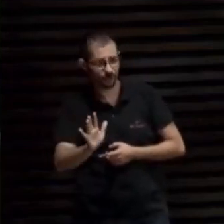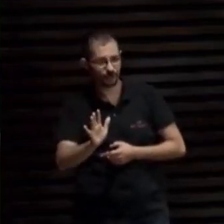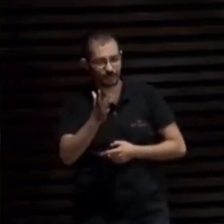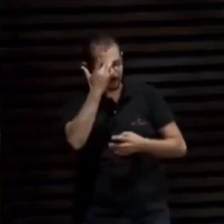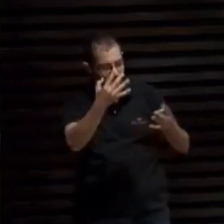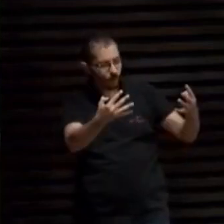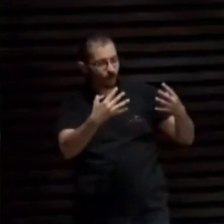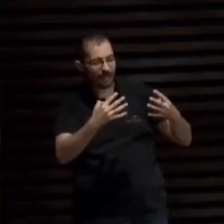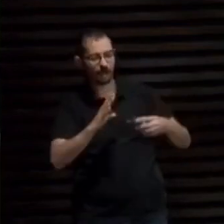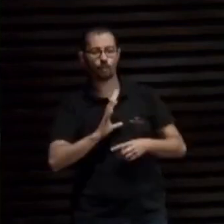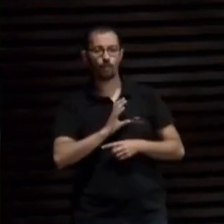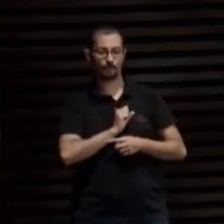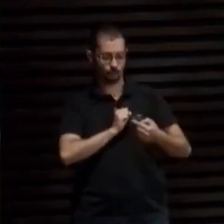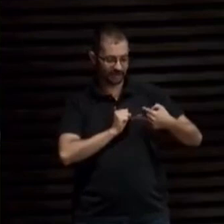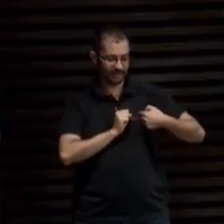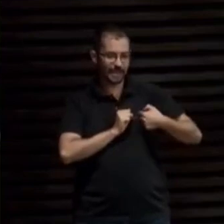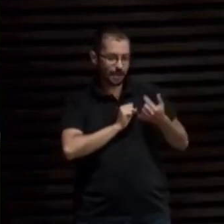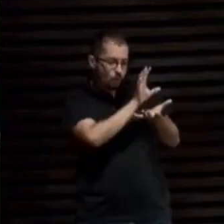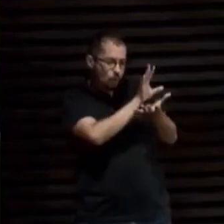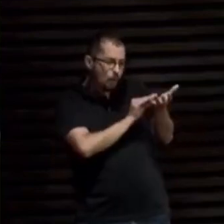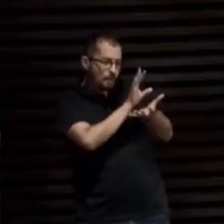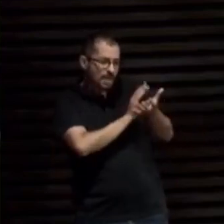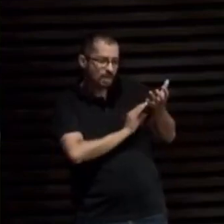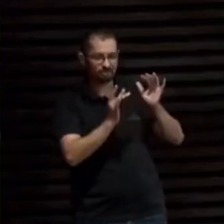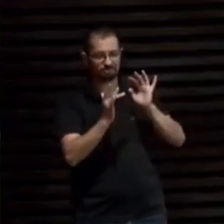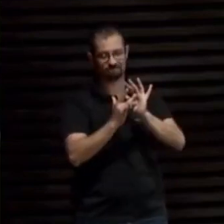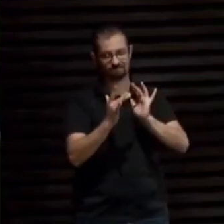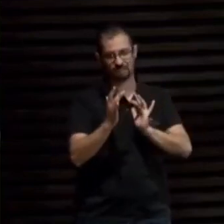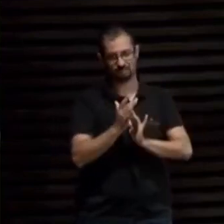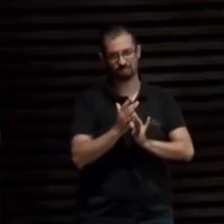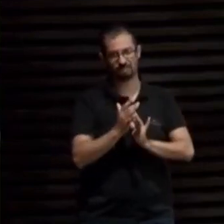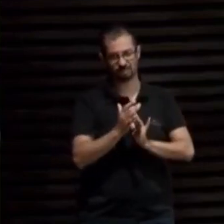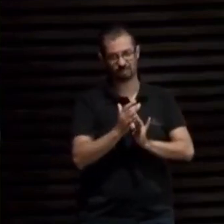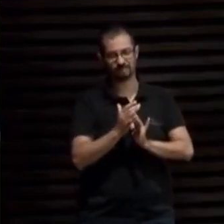corações, até mesmo pelos nossos inimigos.